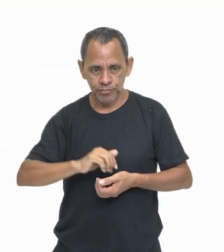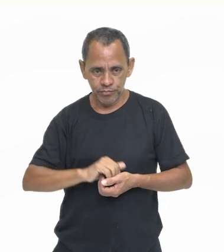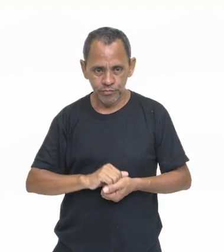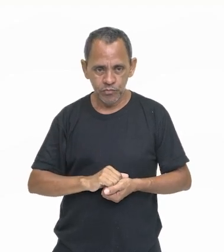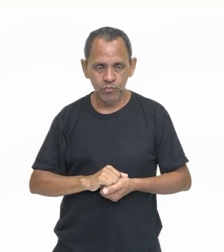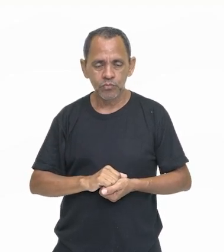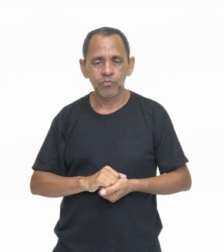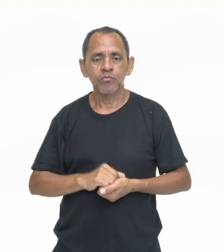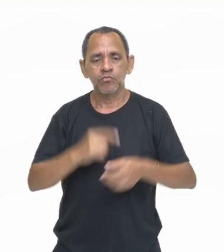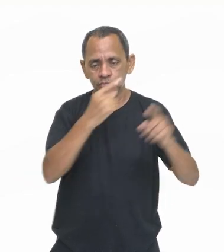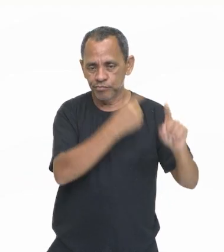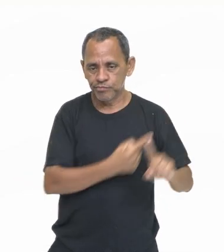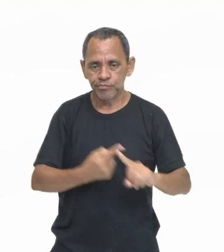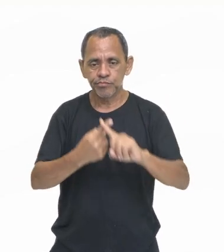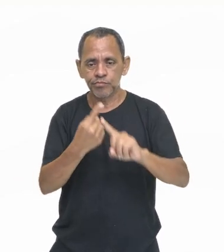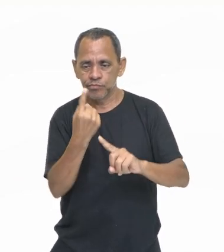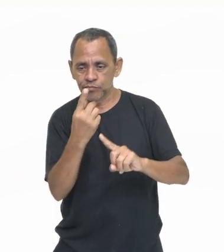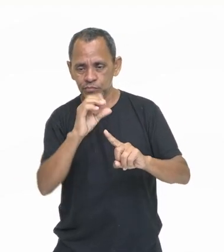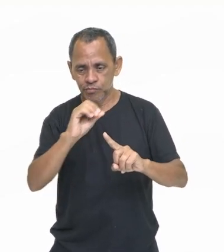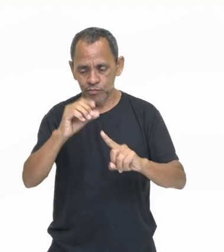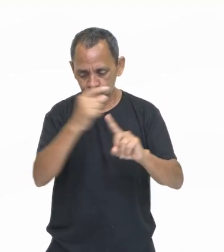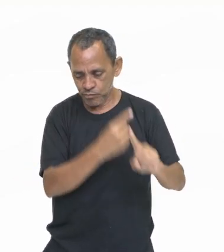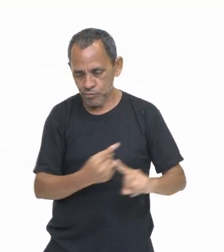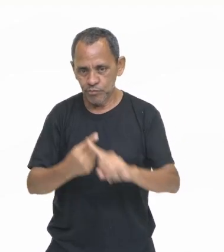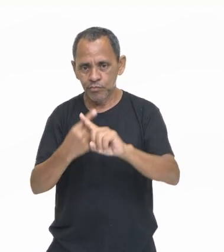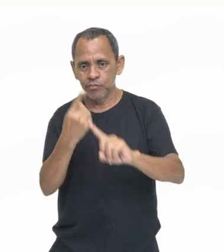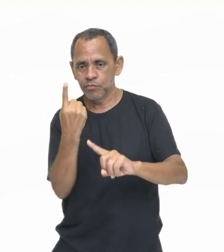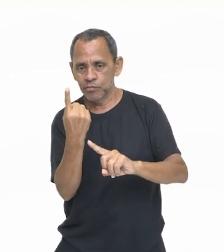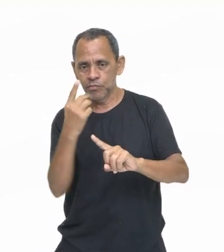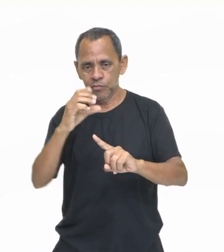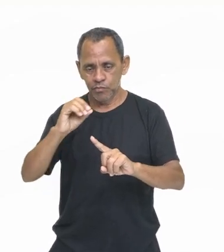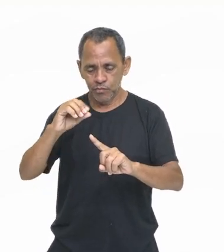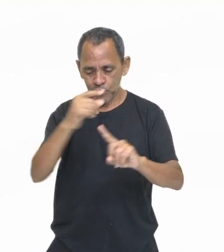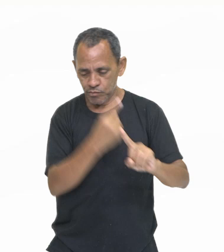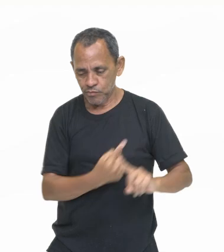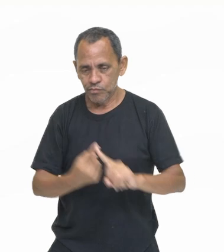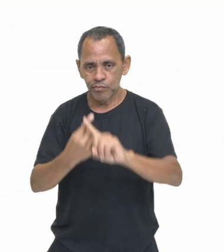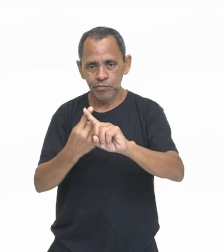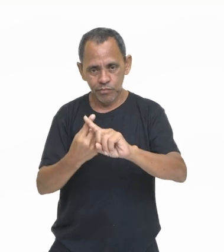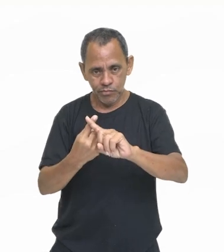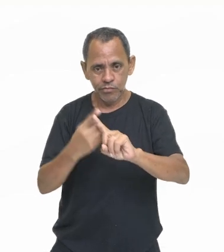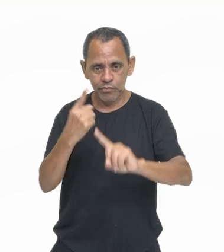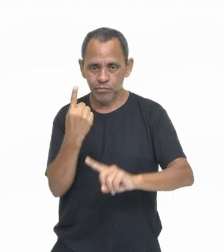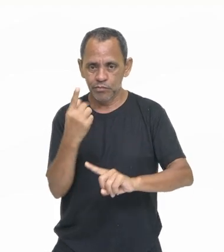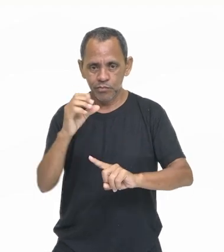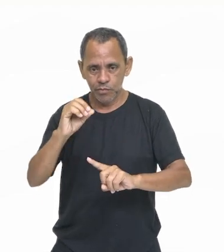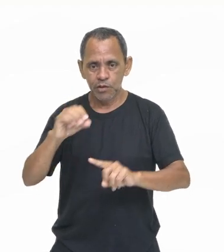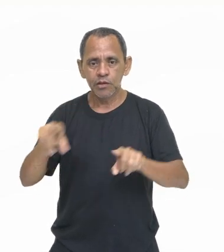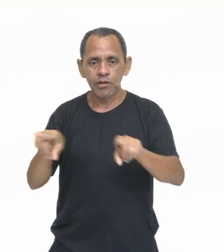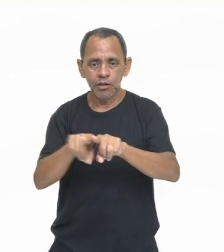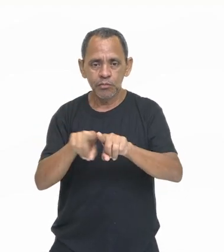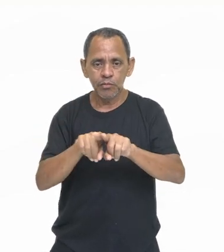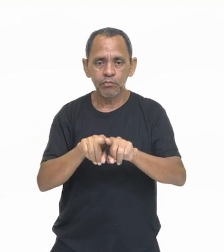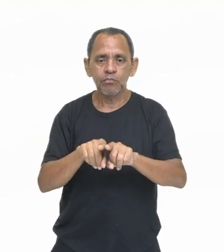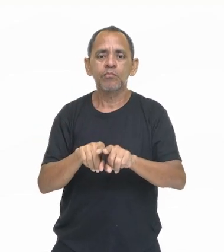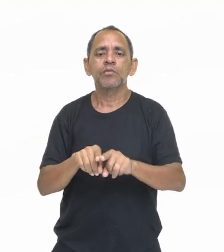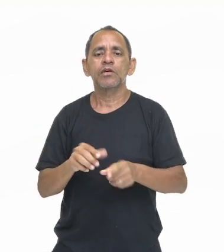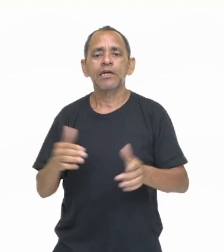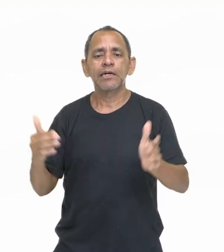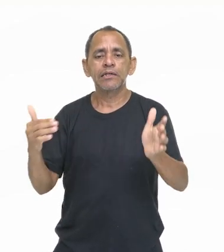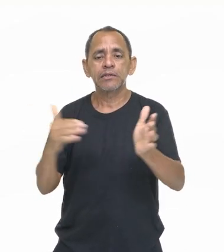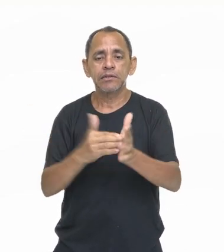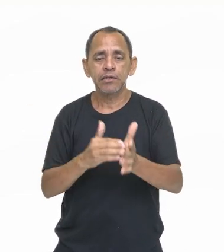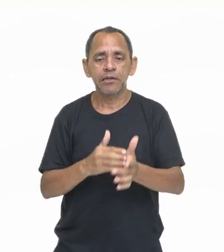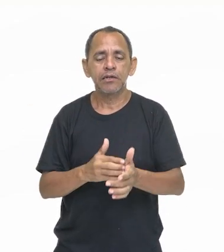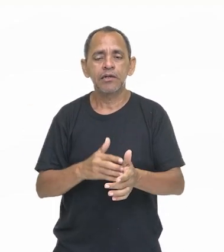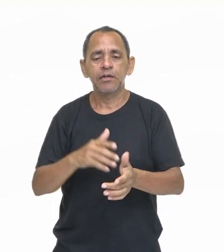uma vez por 10, depois mais uma vez por 10, e depois mais uma vez por 10, para poder chegar em grama. Tudo bem? E aí,